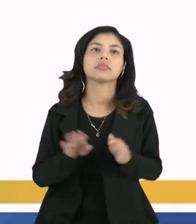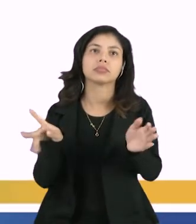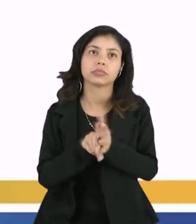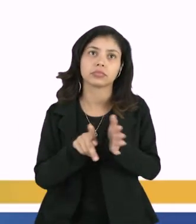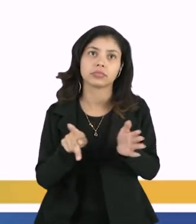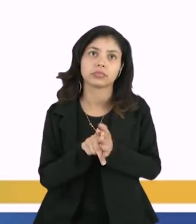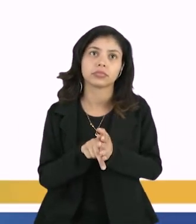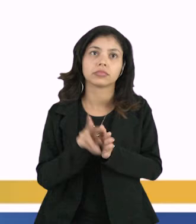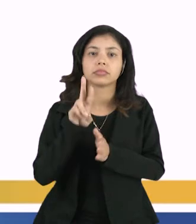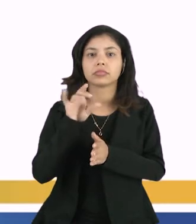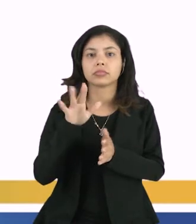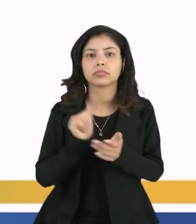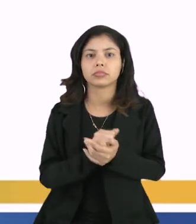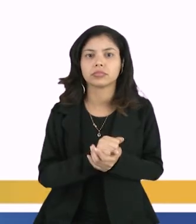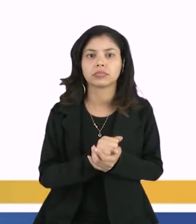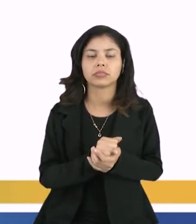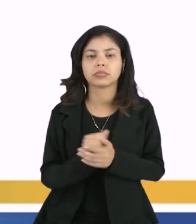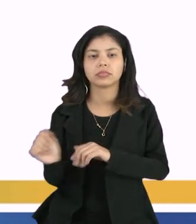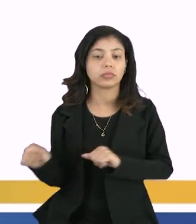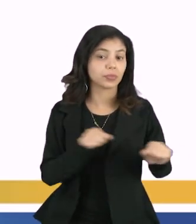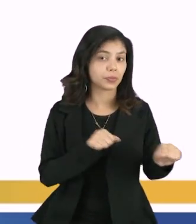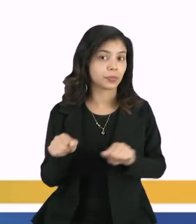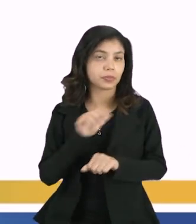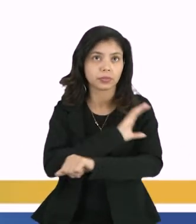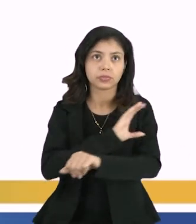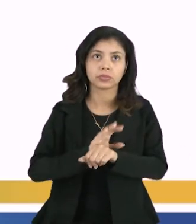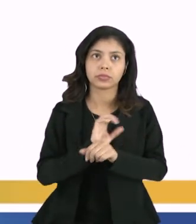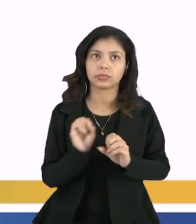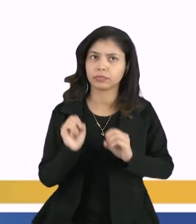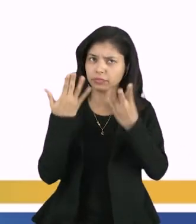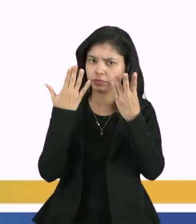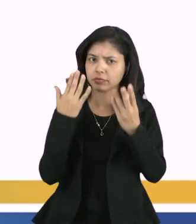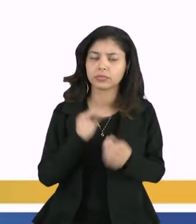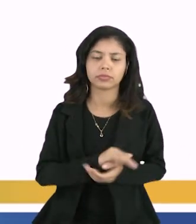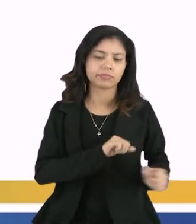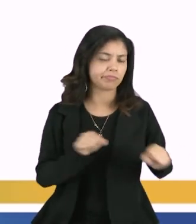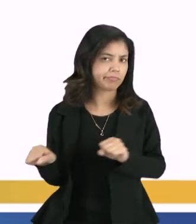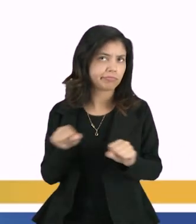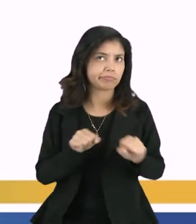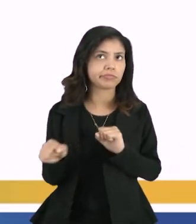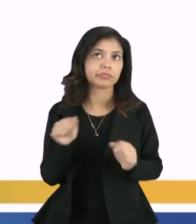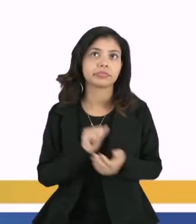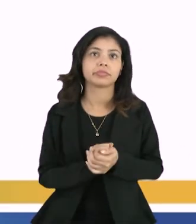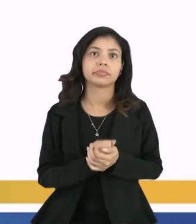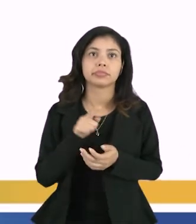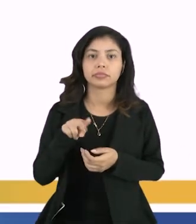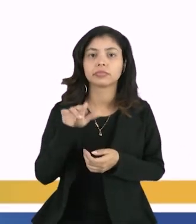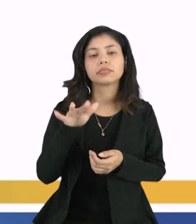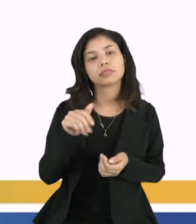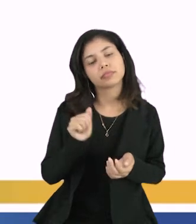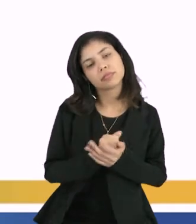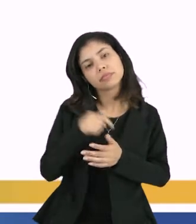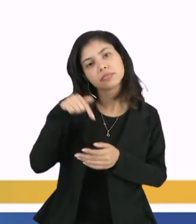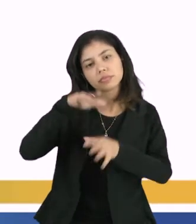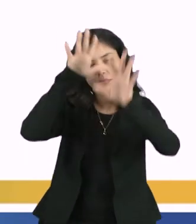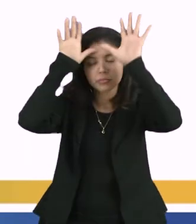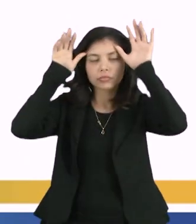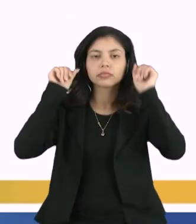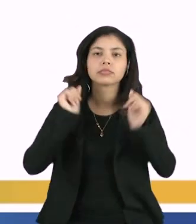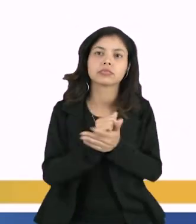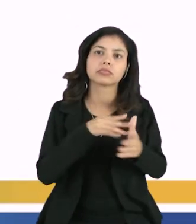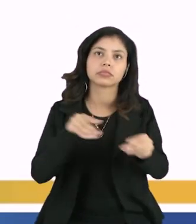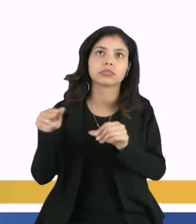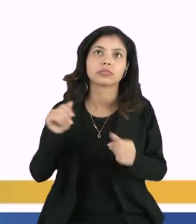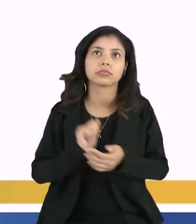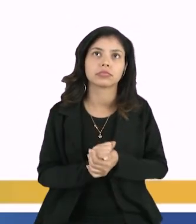Arraial Cultural. E aí é impossível pensar em festa junina sem pensar também na quadrilha. No Acre, terra de